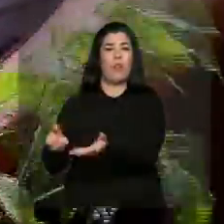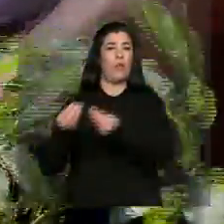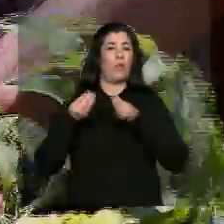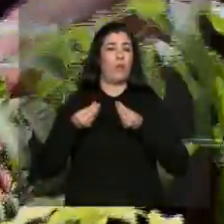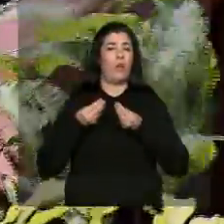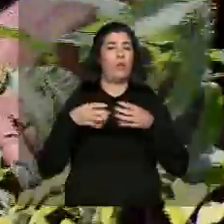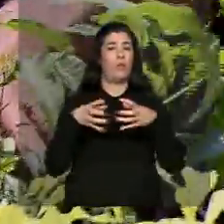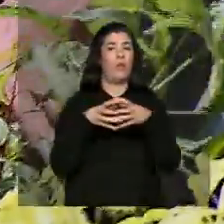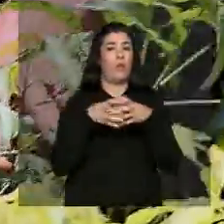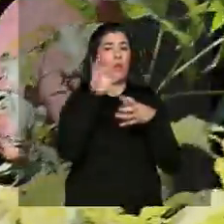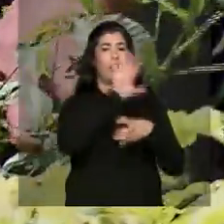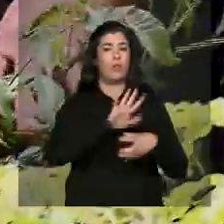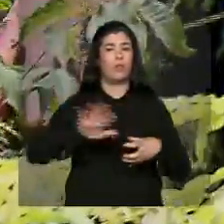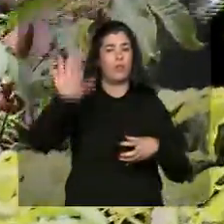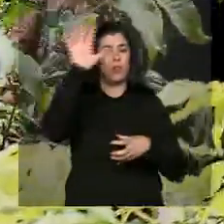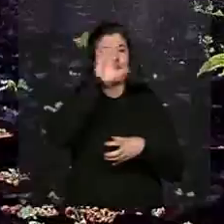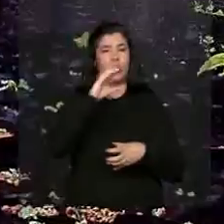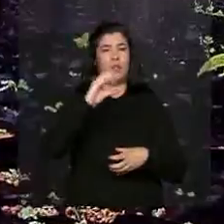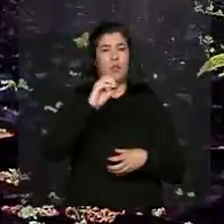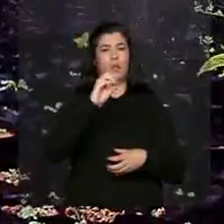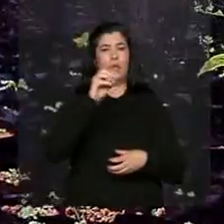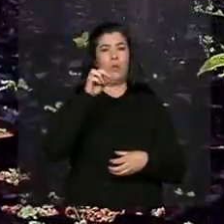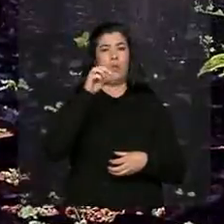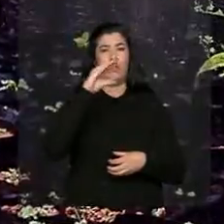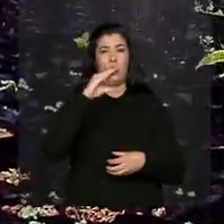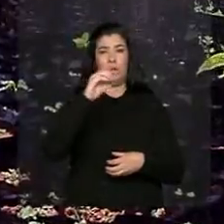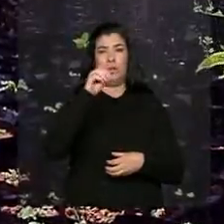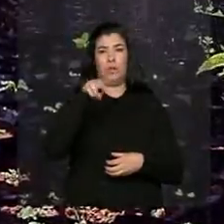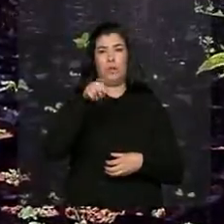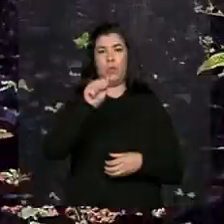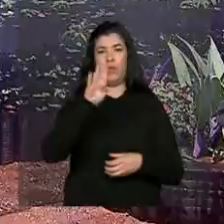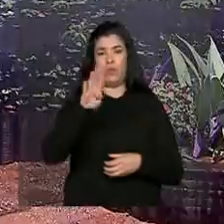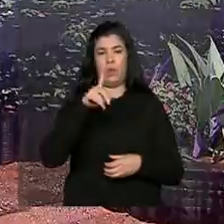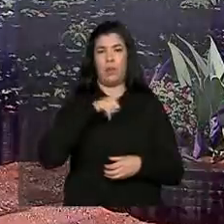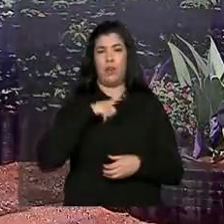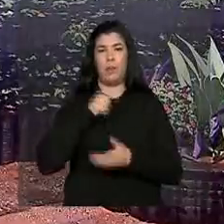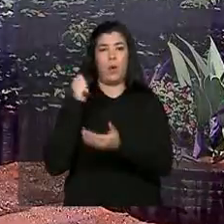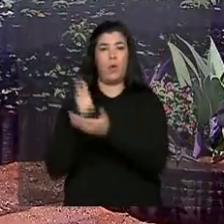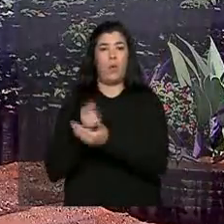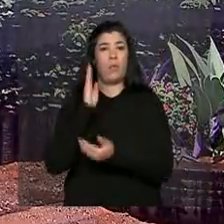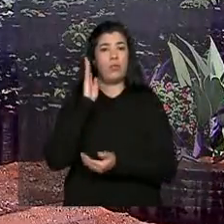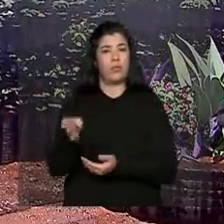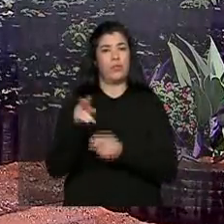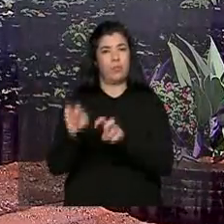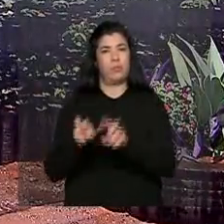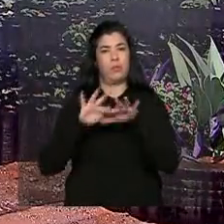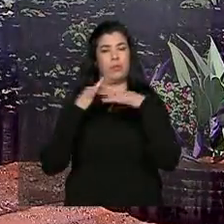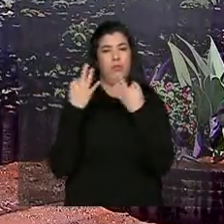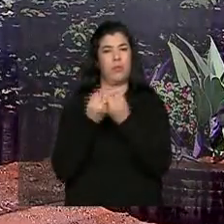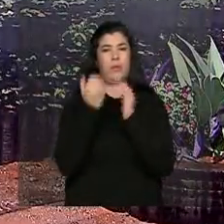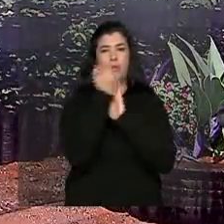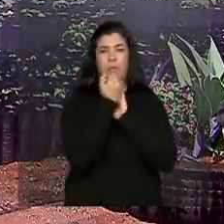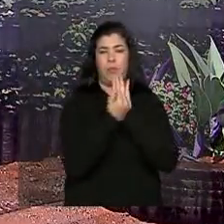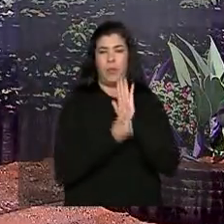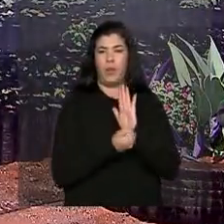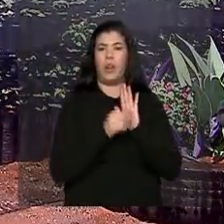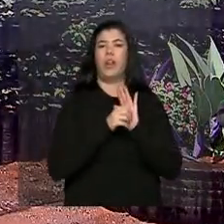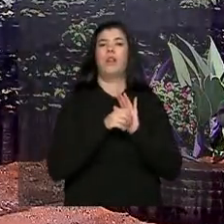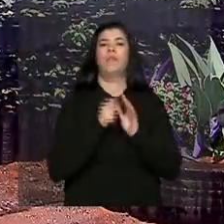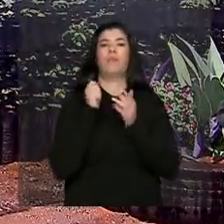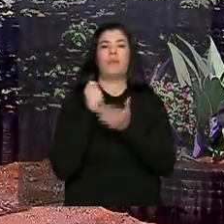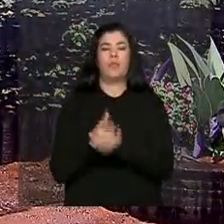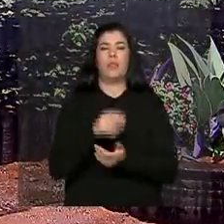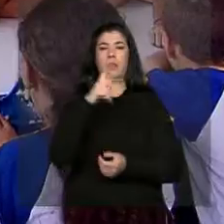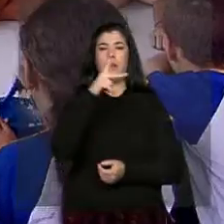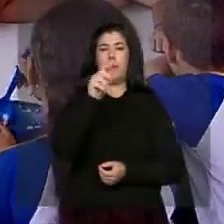Companhia Nacional de Abastecimento, Conab, que faz a compra direto dos agricultores por meio do Programa de Aquisição de Alimentos,